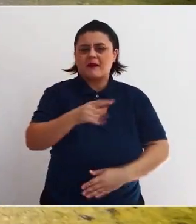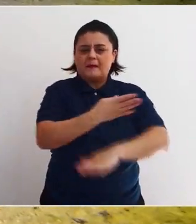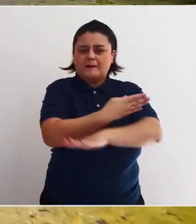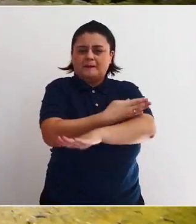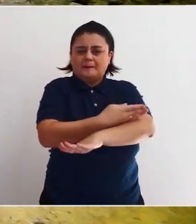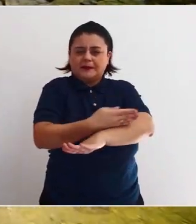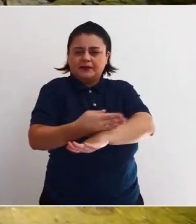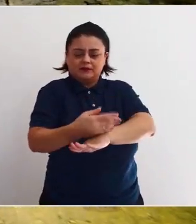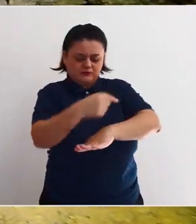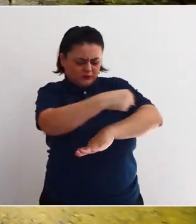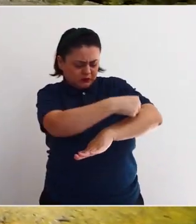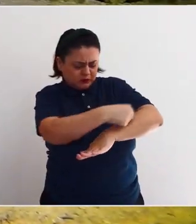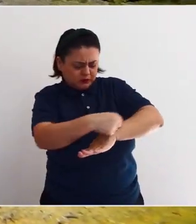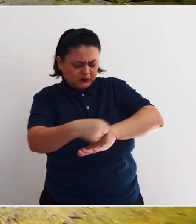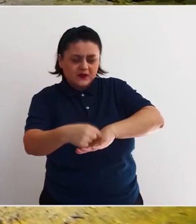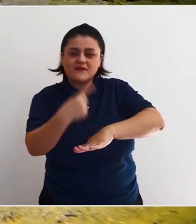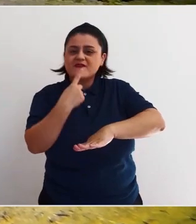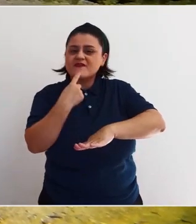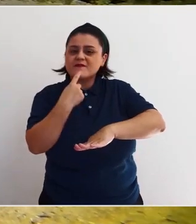marrons.